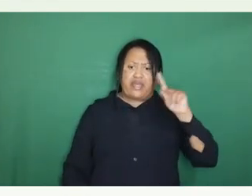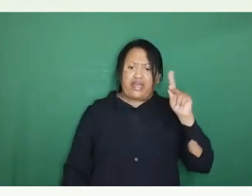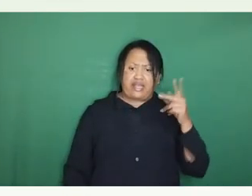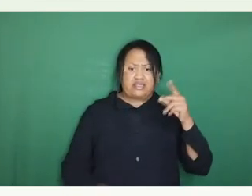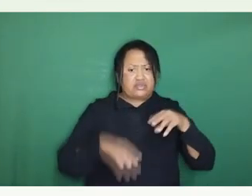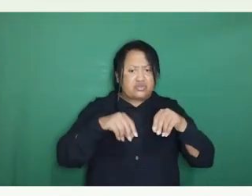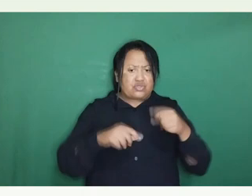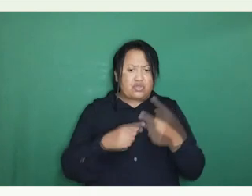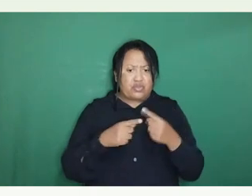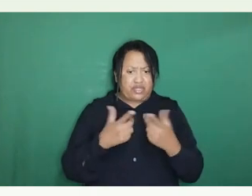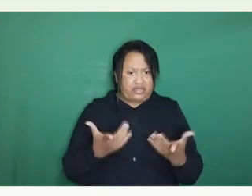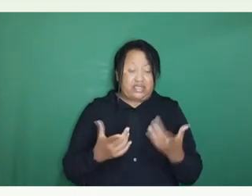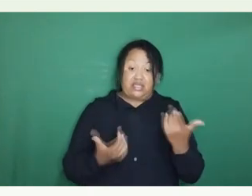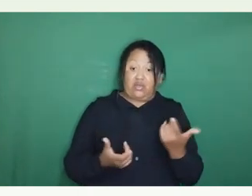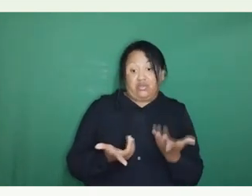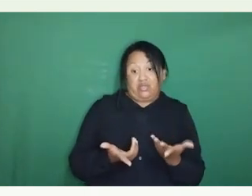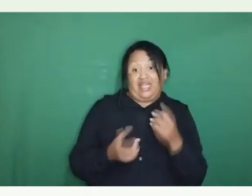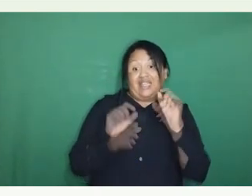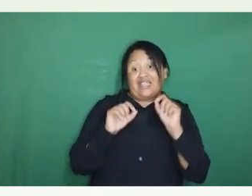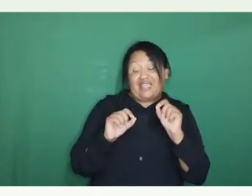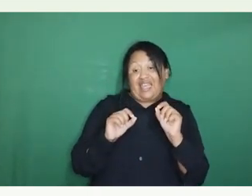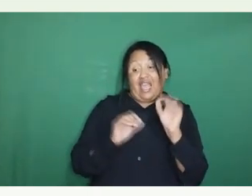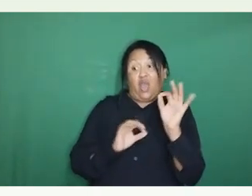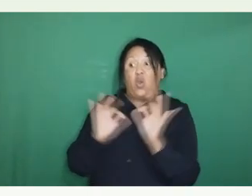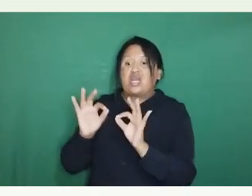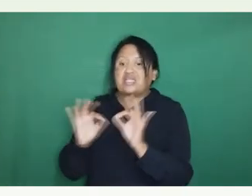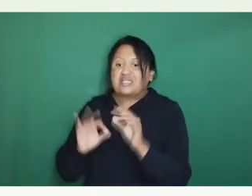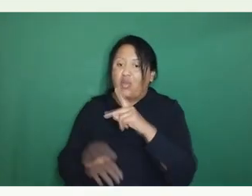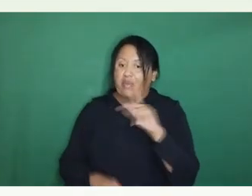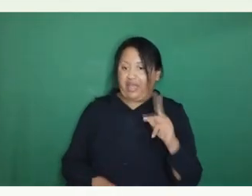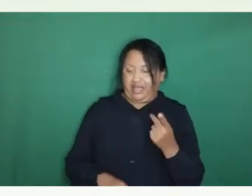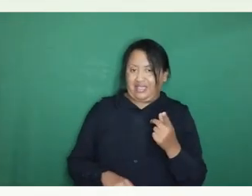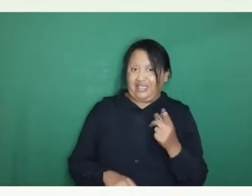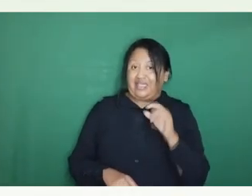solo se dá ácido ou ele vai neutralizar ou ele vai alcalinizar